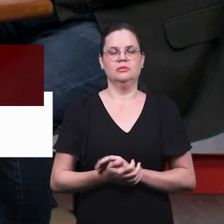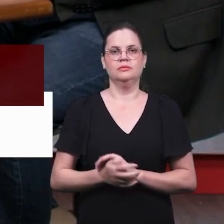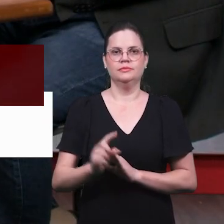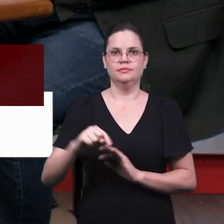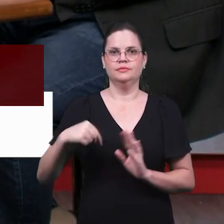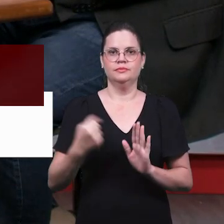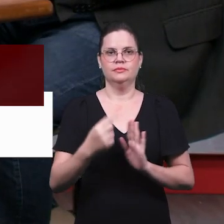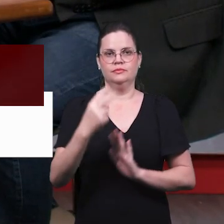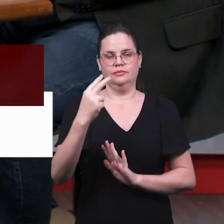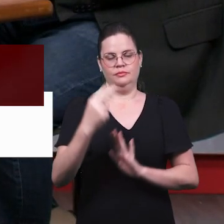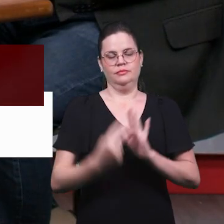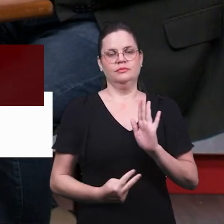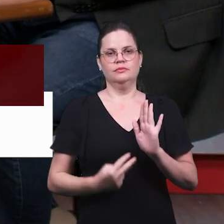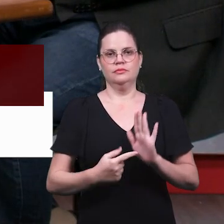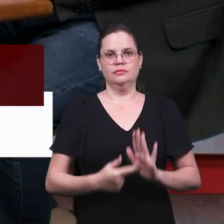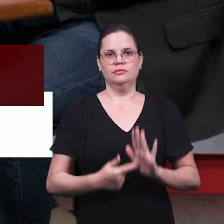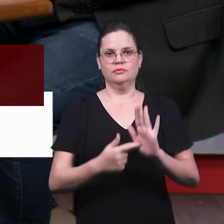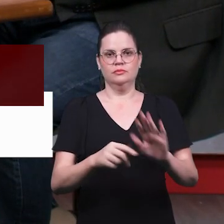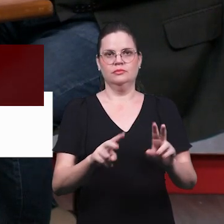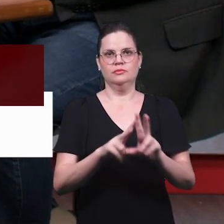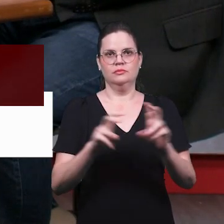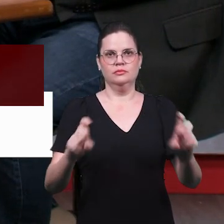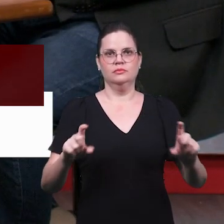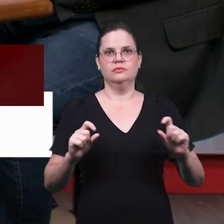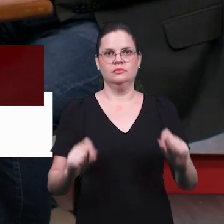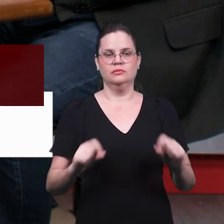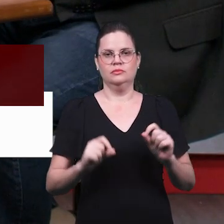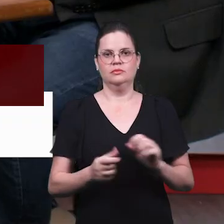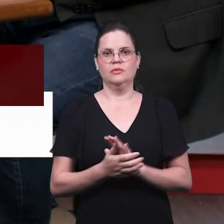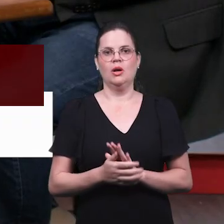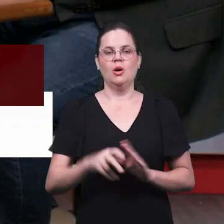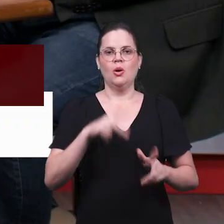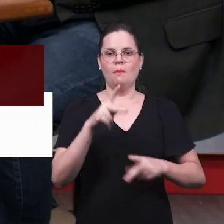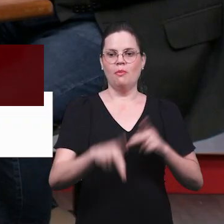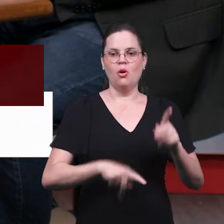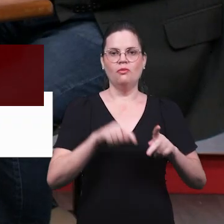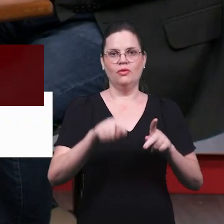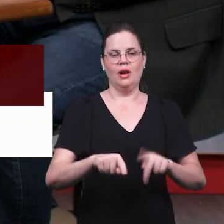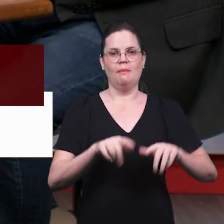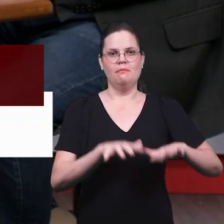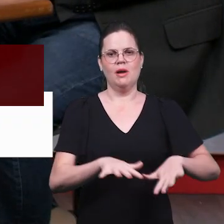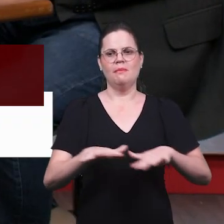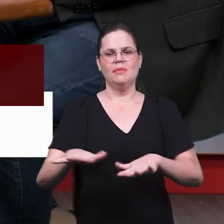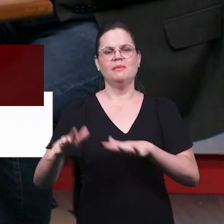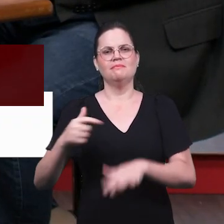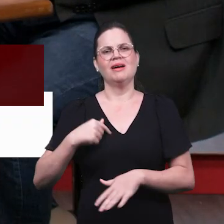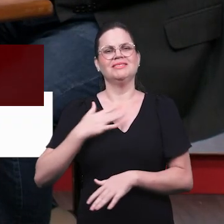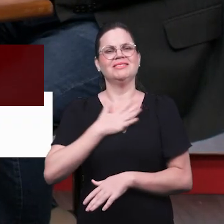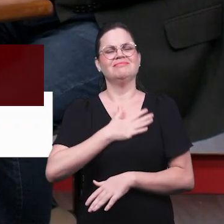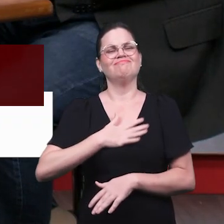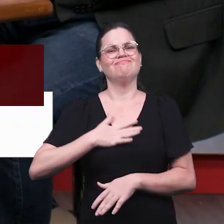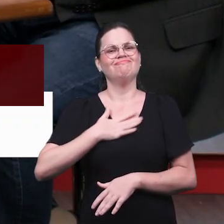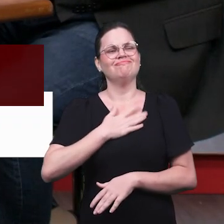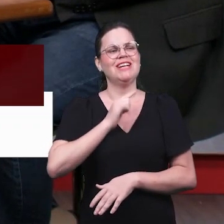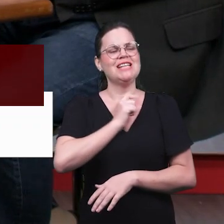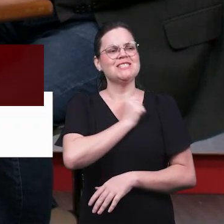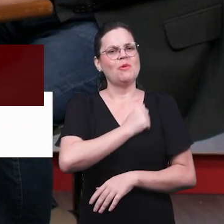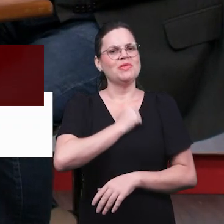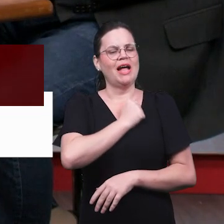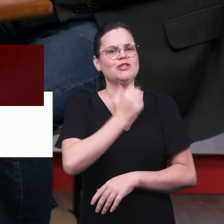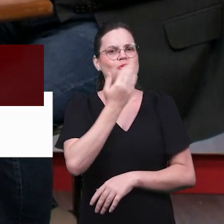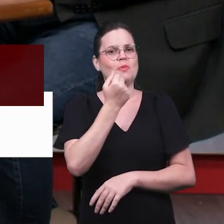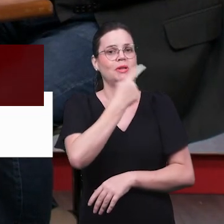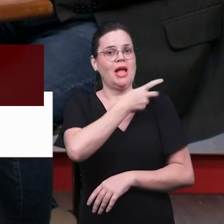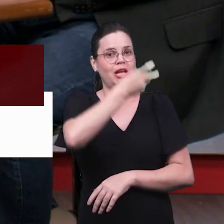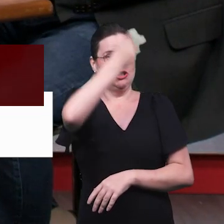nós fizemos sobre as codornizes, quando o povo na caminhada teve saudades da comida do Egito. O